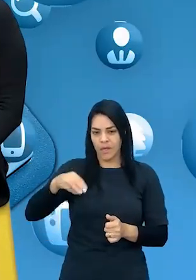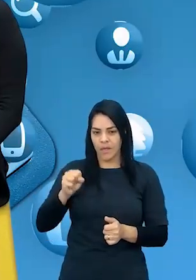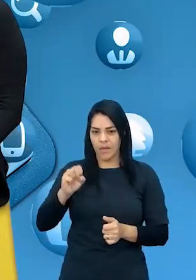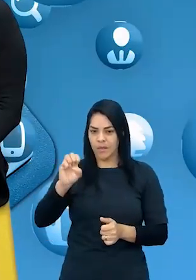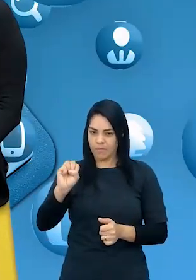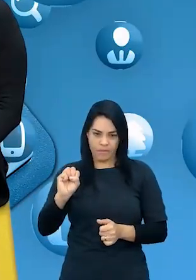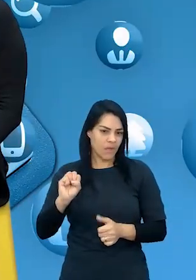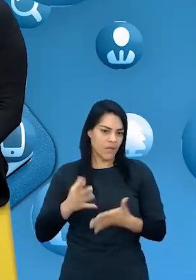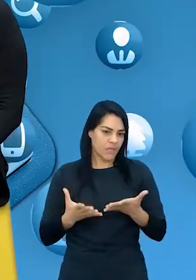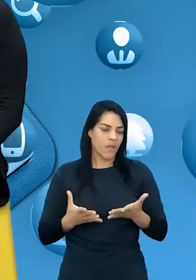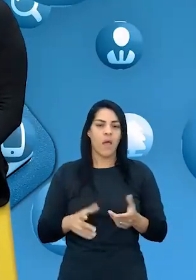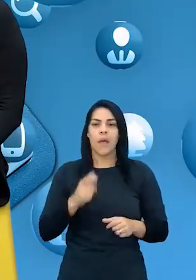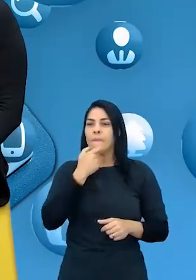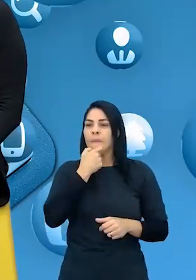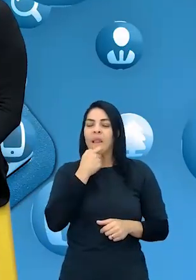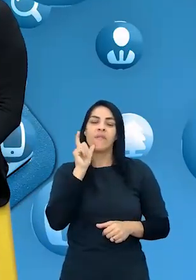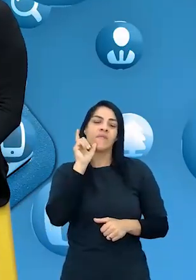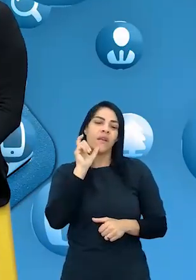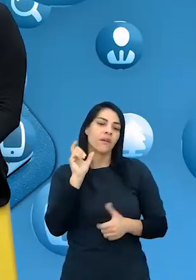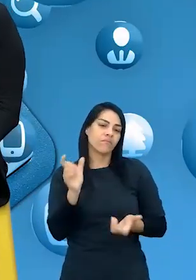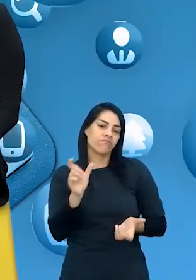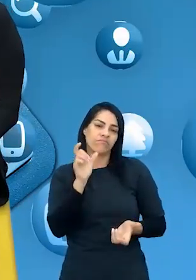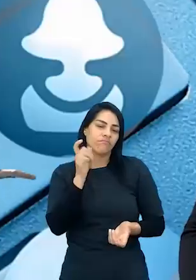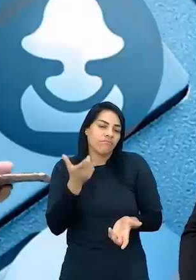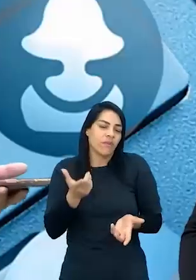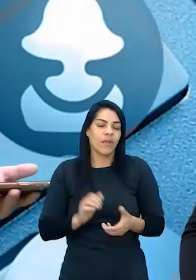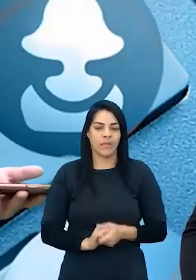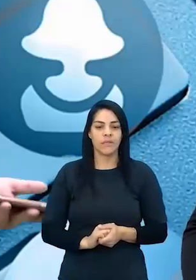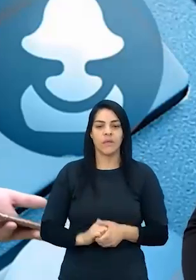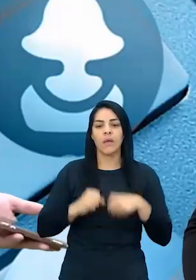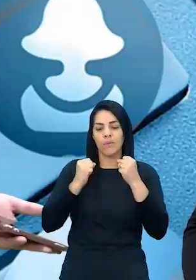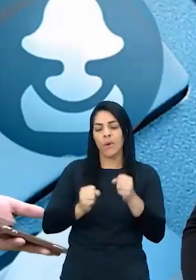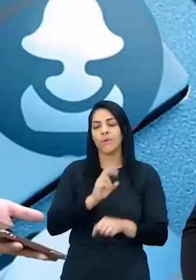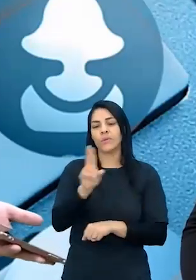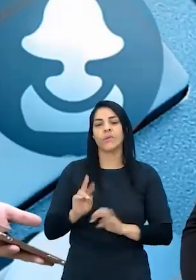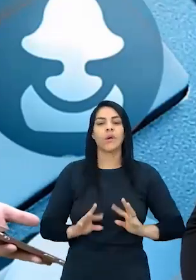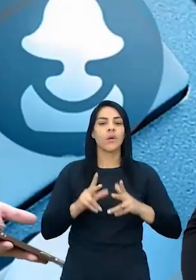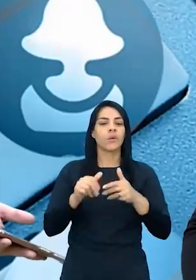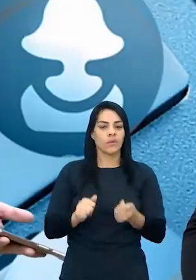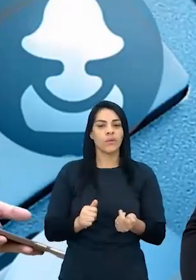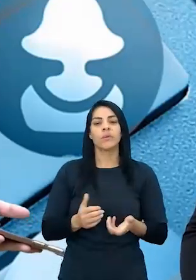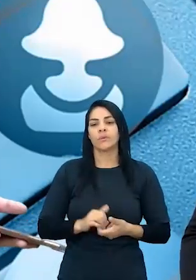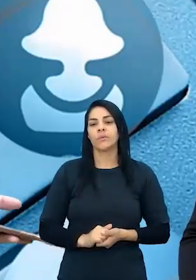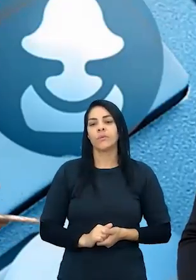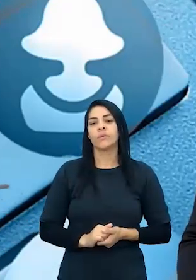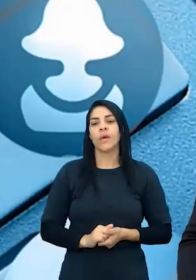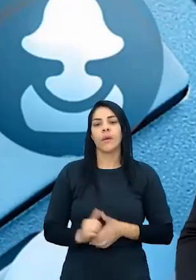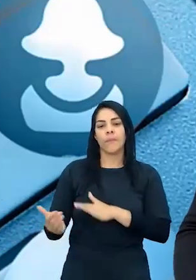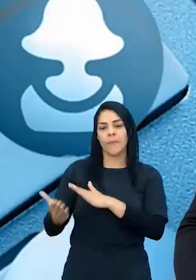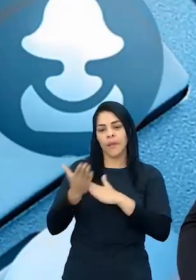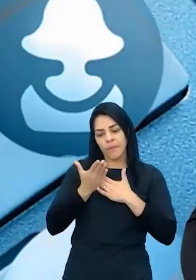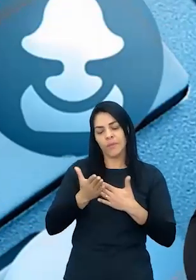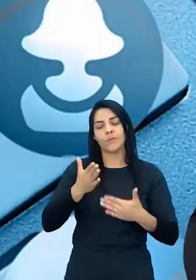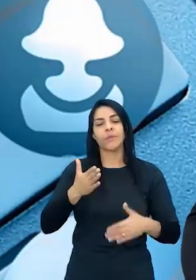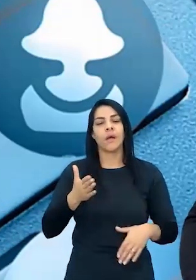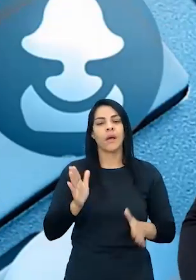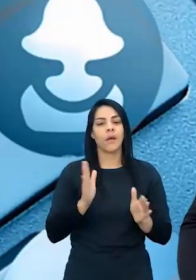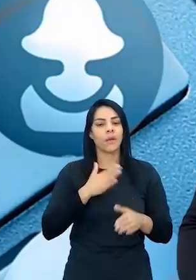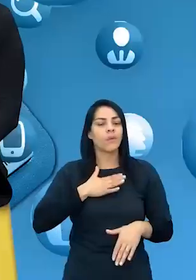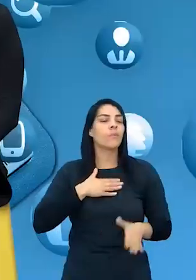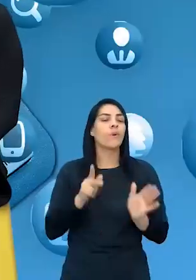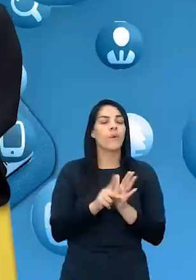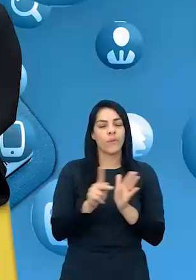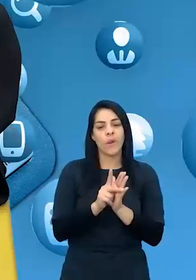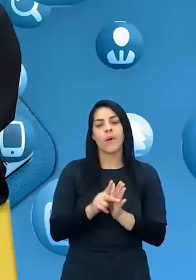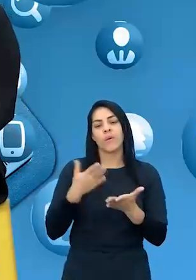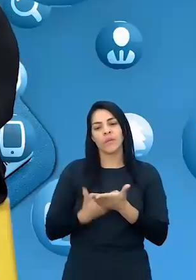parte é em inglês. Então, eu não posso usar aquilo que está ali para que eu possa também converter no meu estudo? Isso, né? E então, a gente vai comentando isso, né,